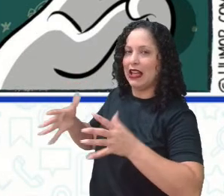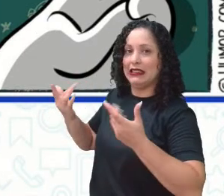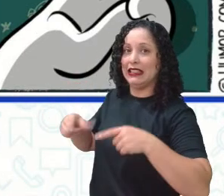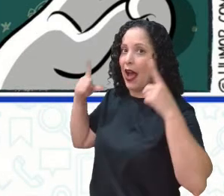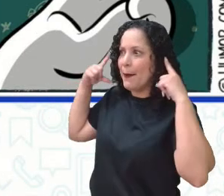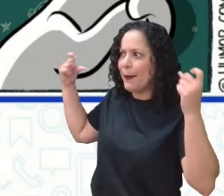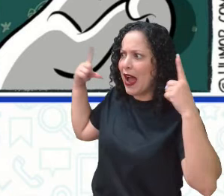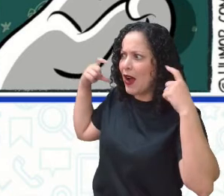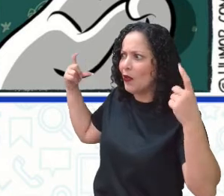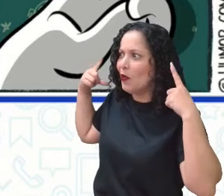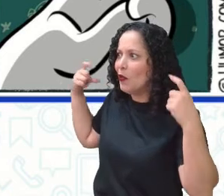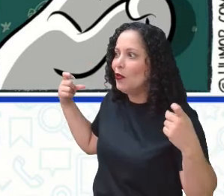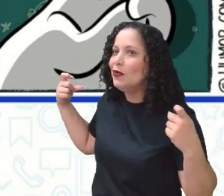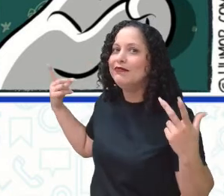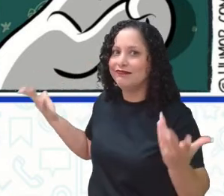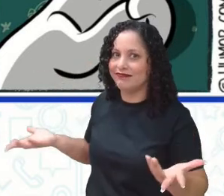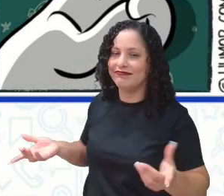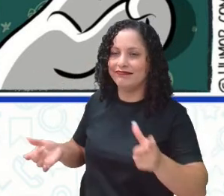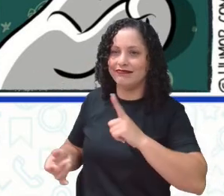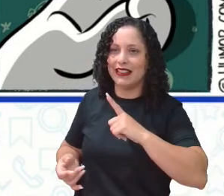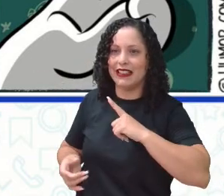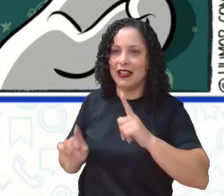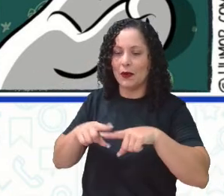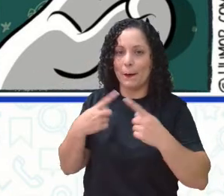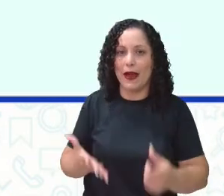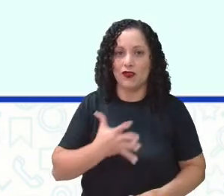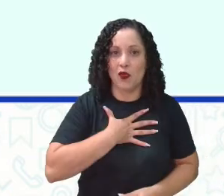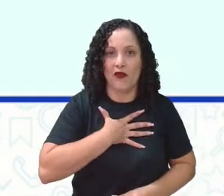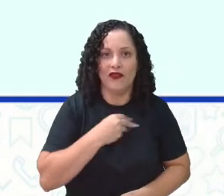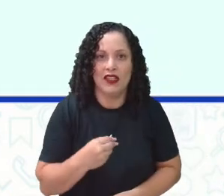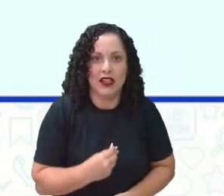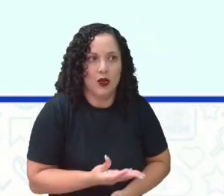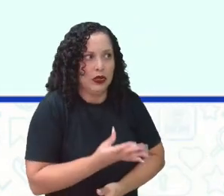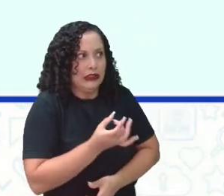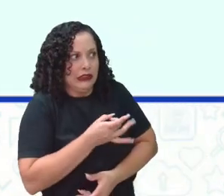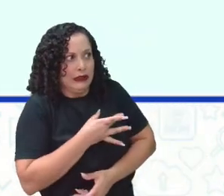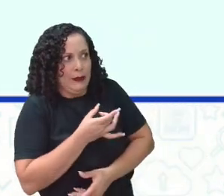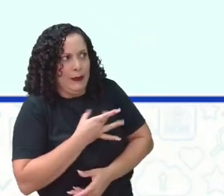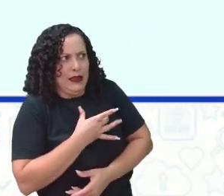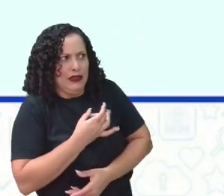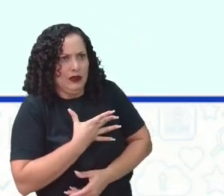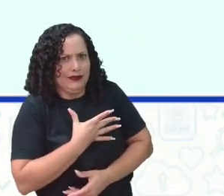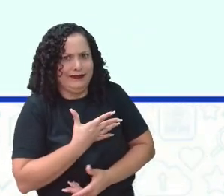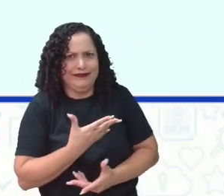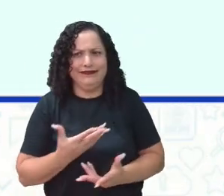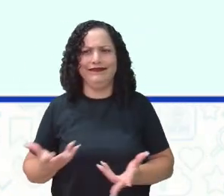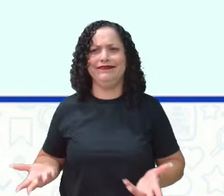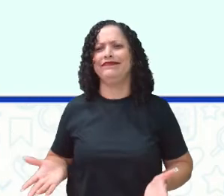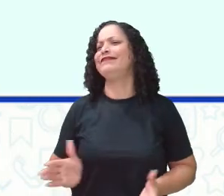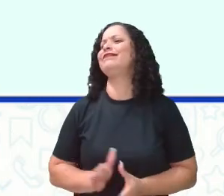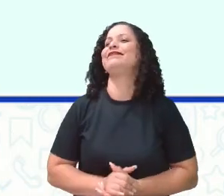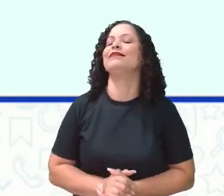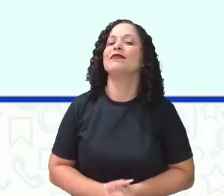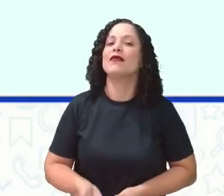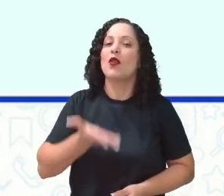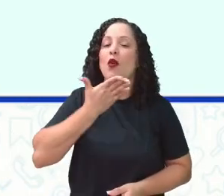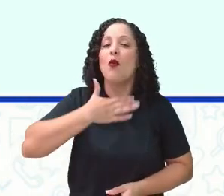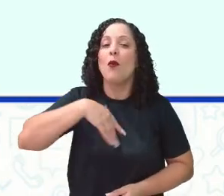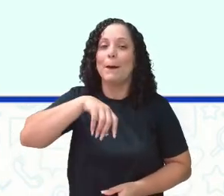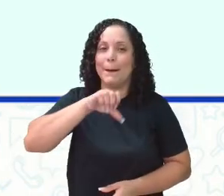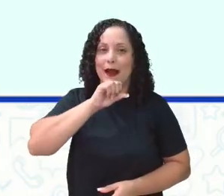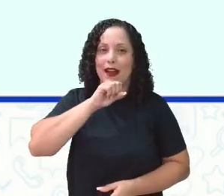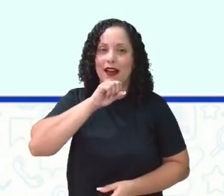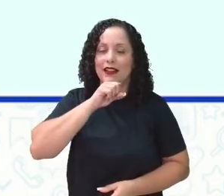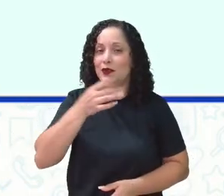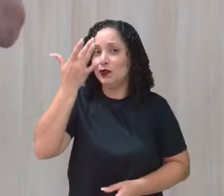Nunca saberão, não é? Mas a criança, nessa tirinha aqui, percebemos que o pai,